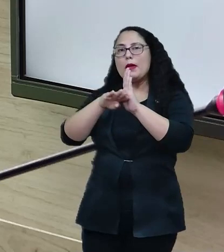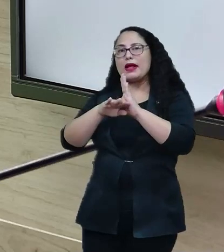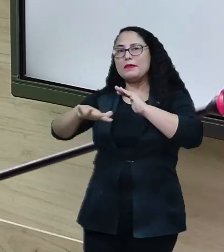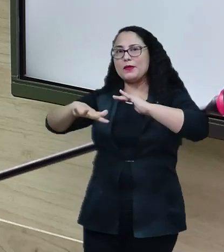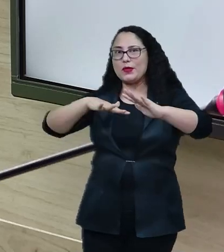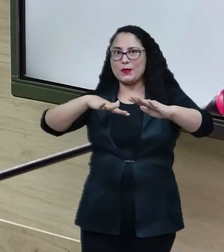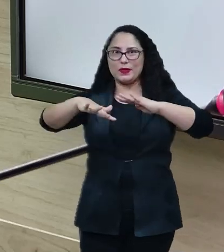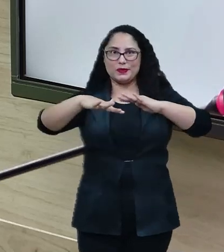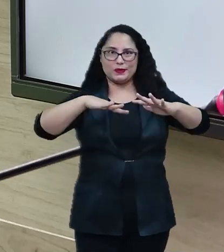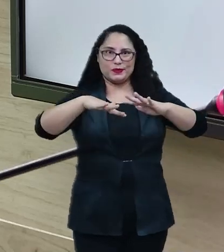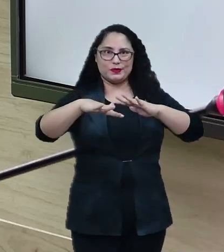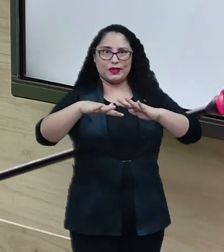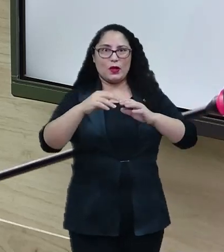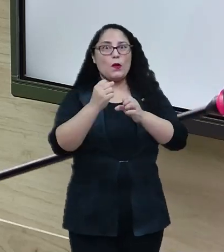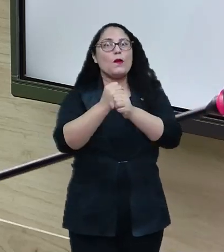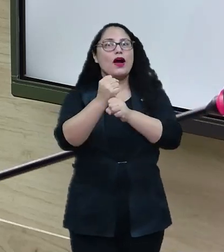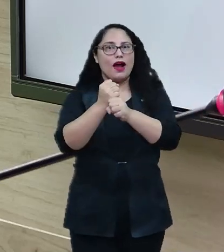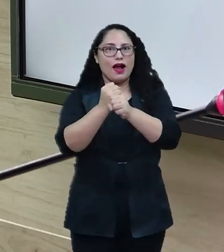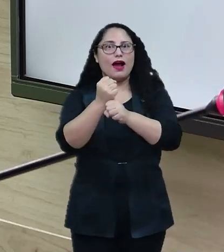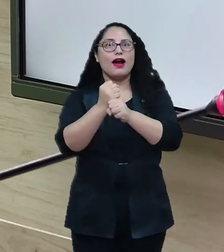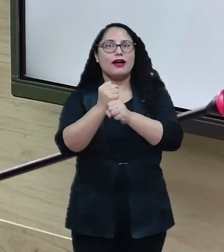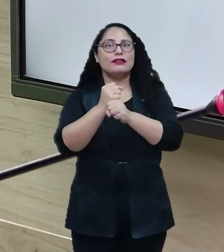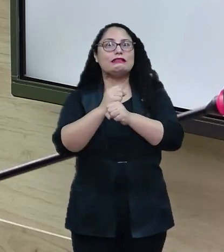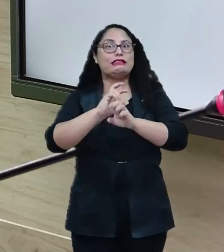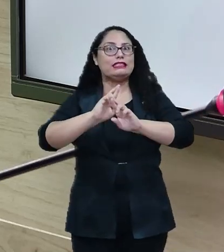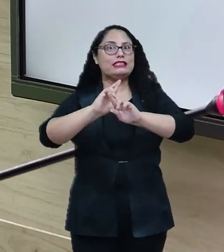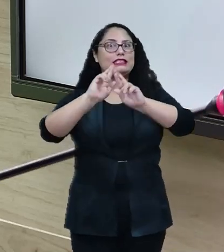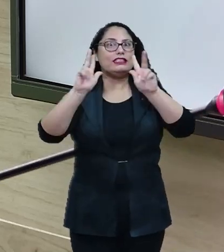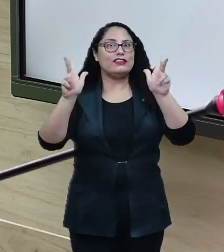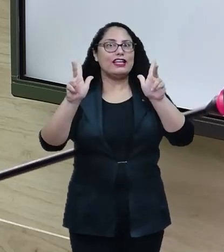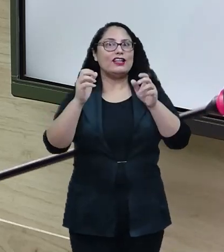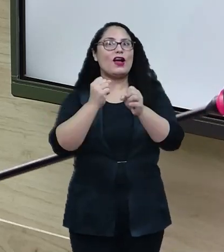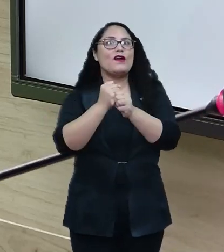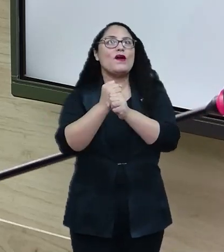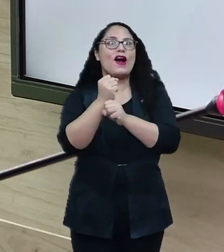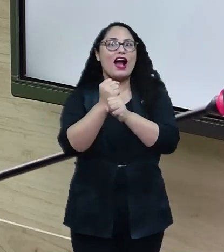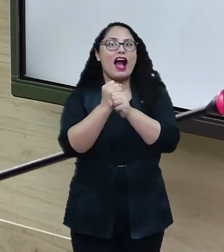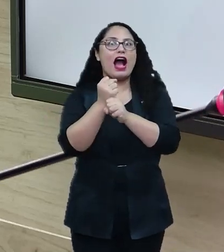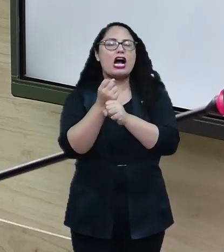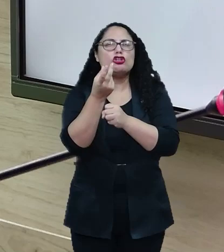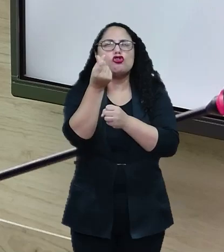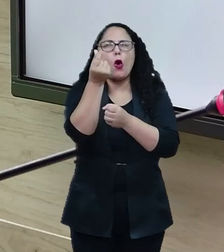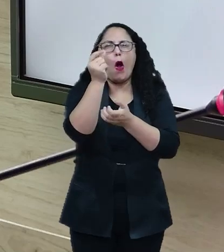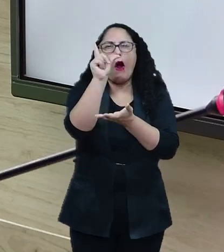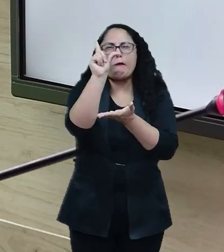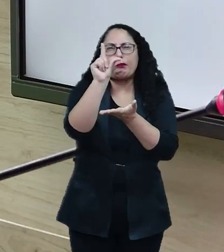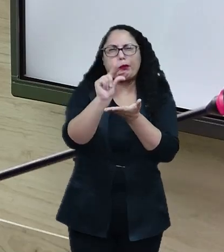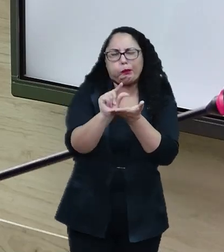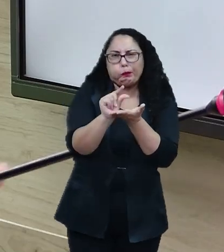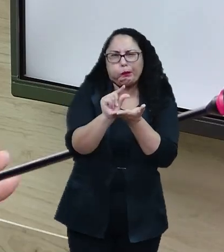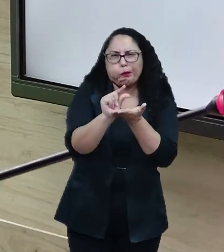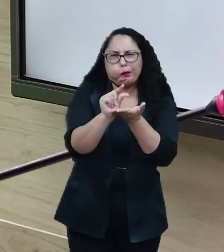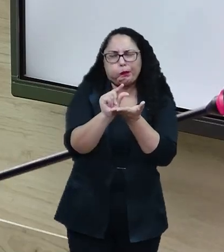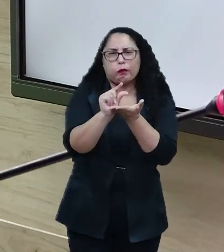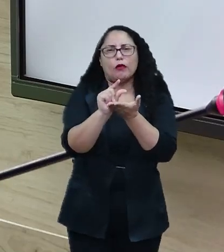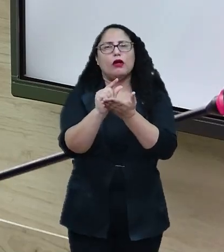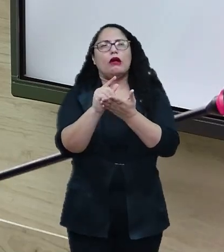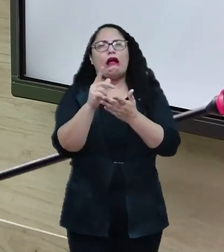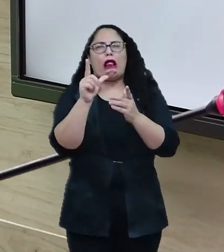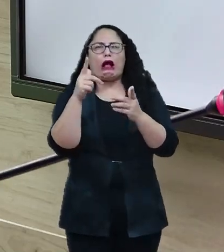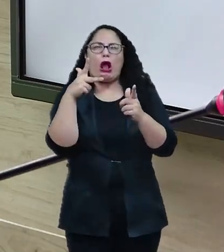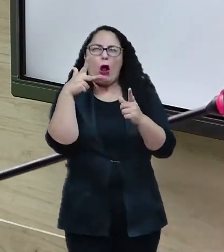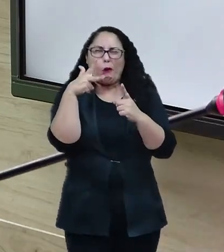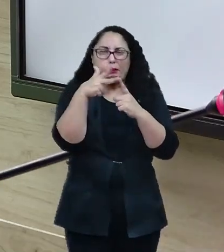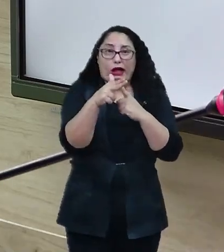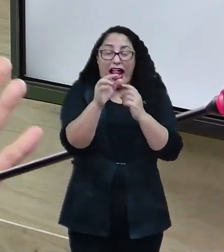mobilidade. Num ano, inclusive, muito atípico, porque a gente estava no ano de orçamento enxutíssimo. Acho que não era enxuto,